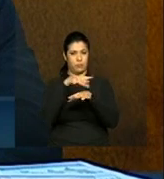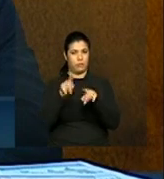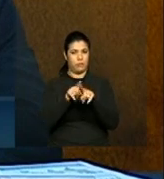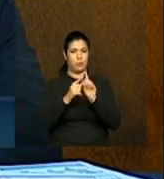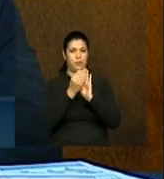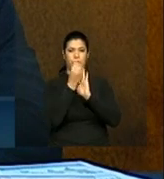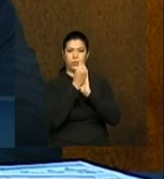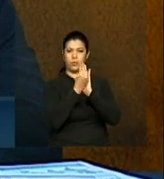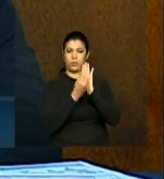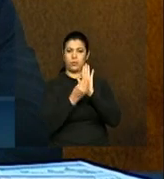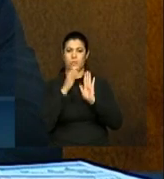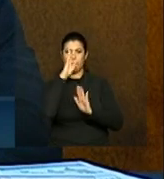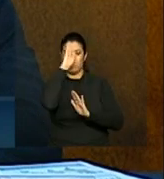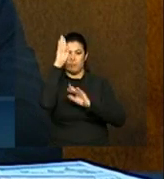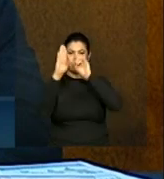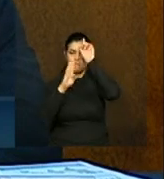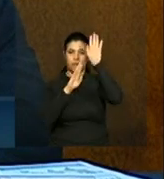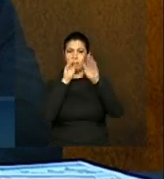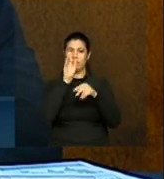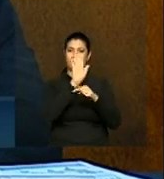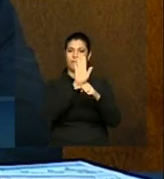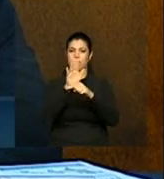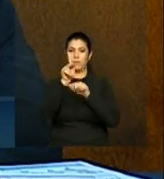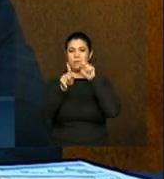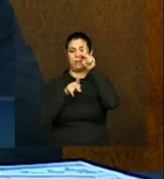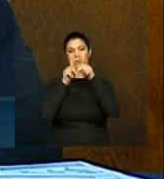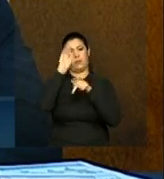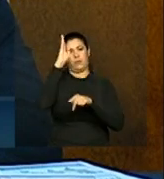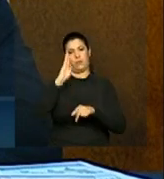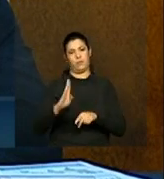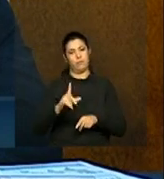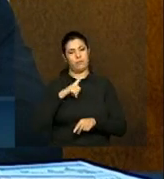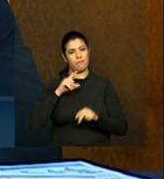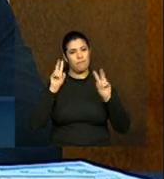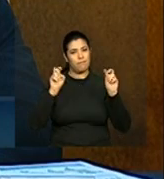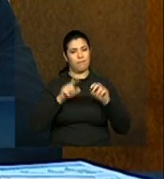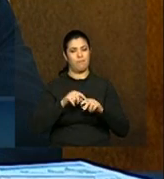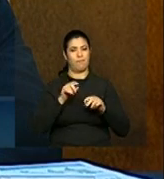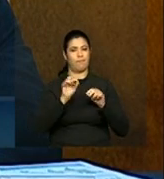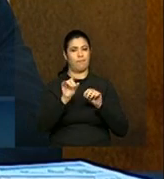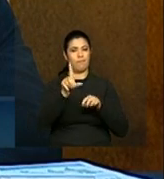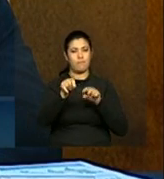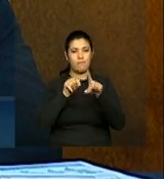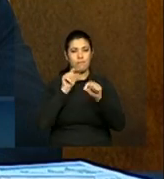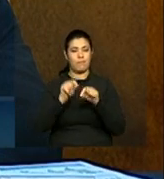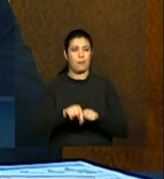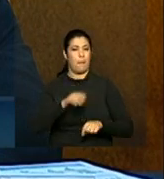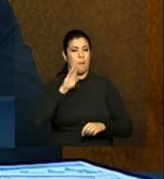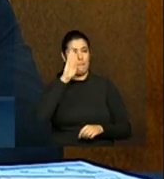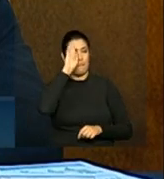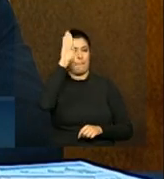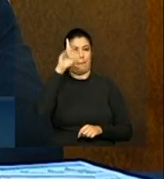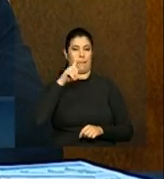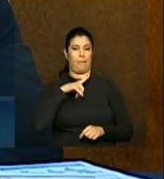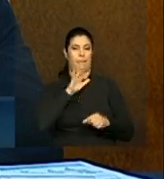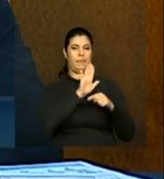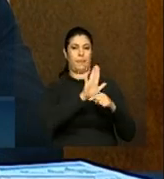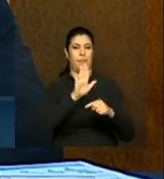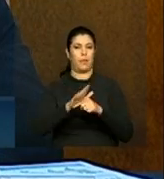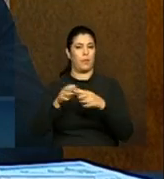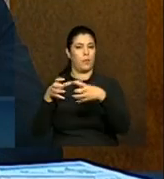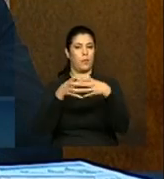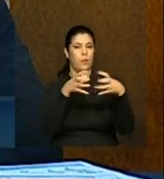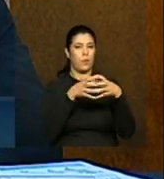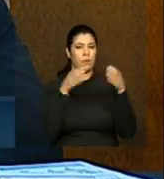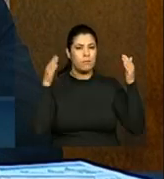prioritárias pra maioria da população brasileira. são exatamente as agendas prioritárias que eh são os públicos às